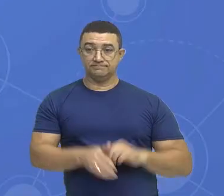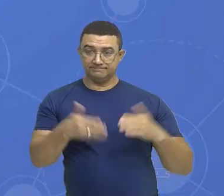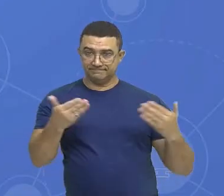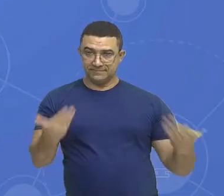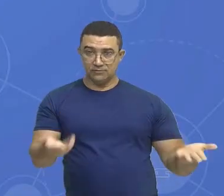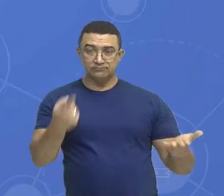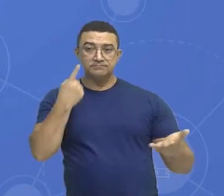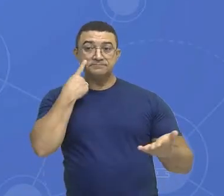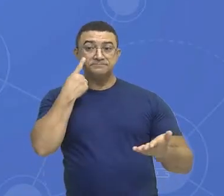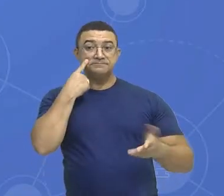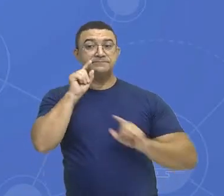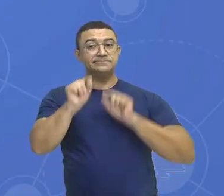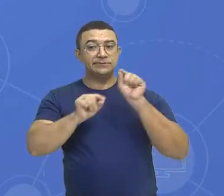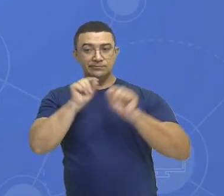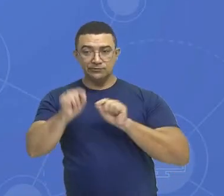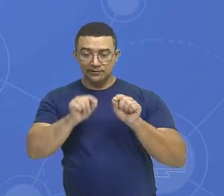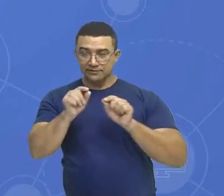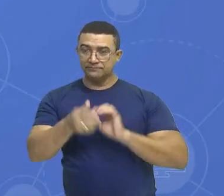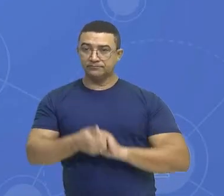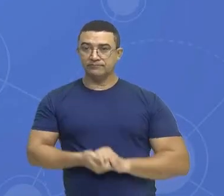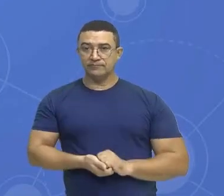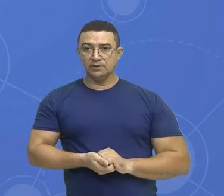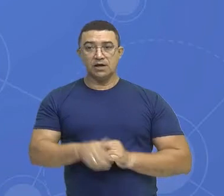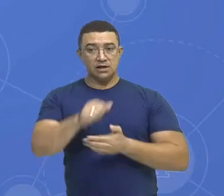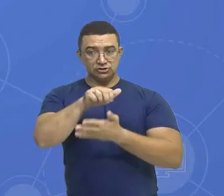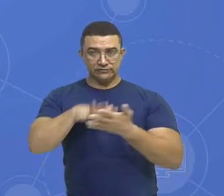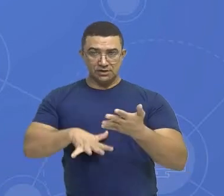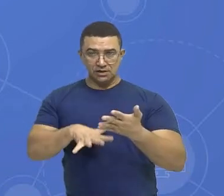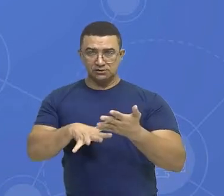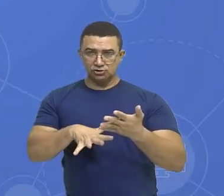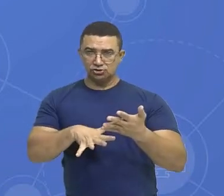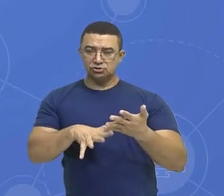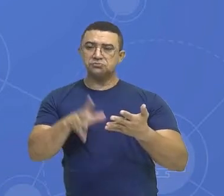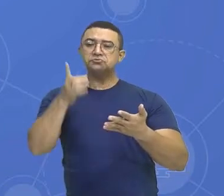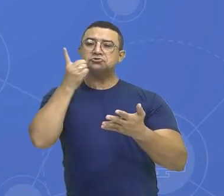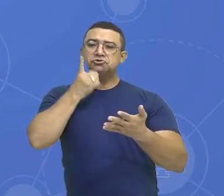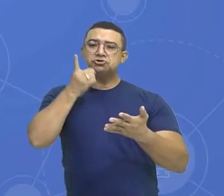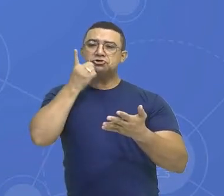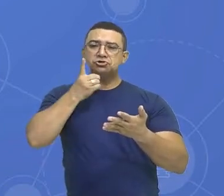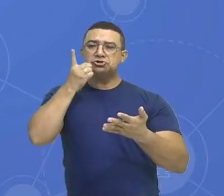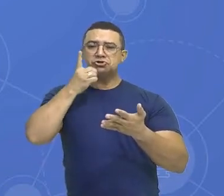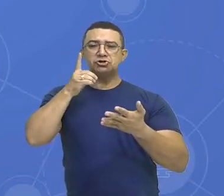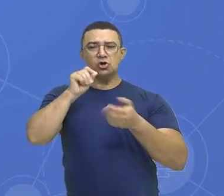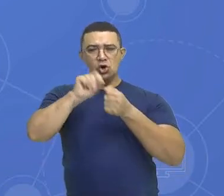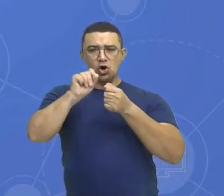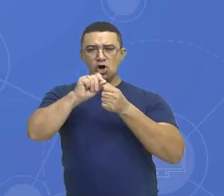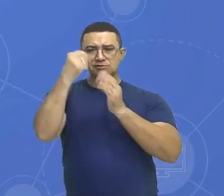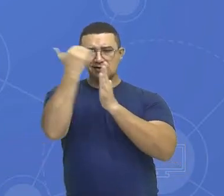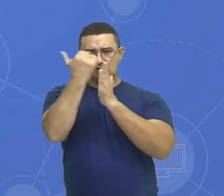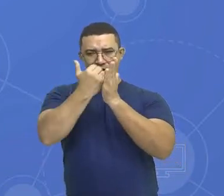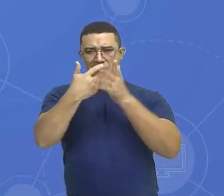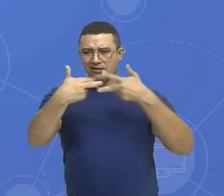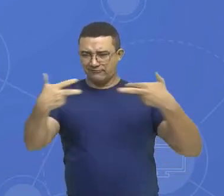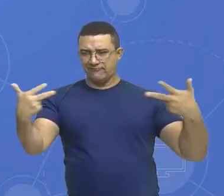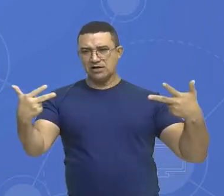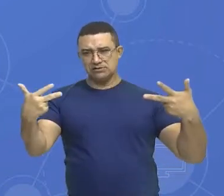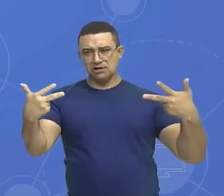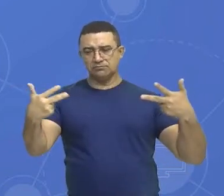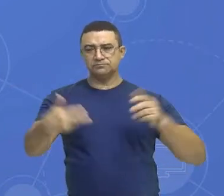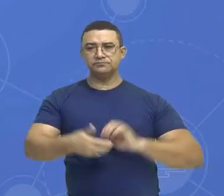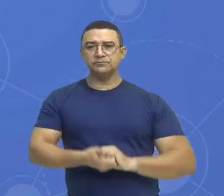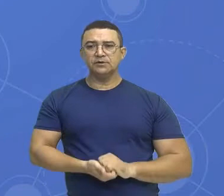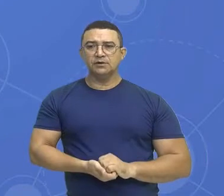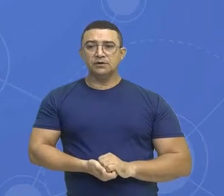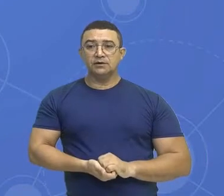Então, nós vimos aí, né, gente, nessa atividade também, né, nessa daily routine list, né, nessa lista de atividades